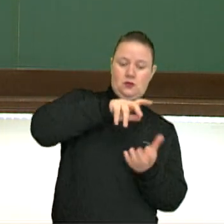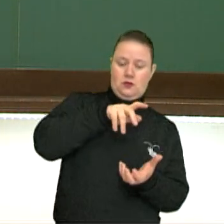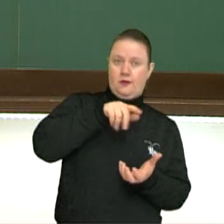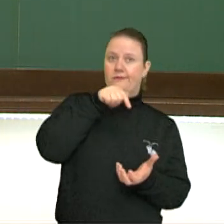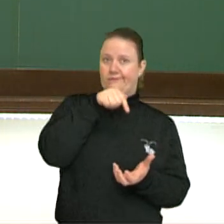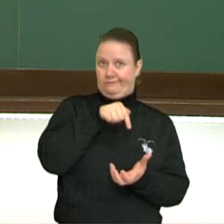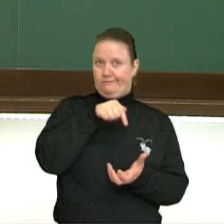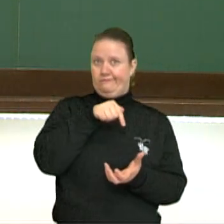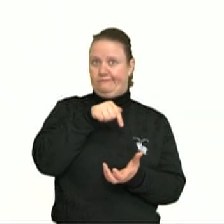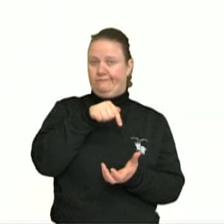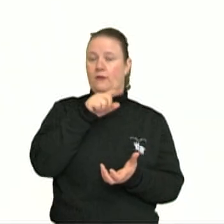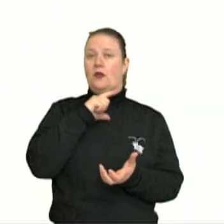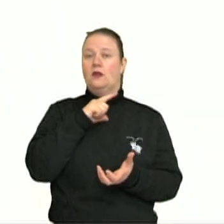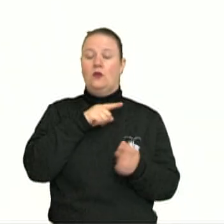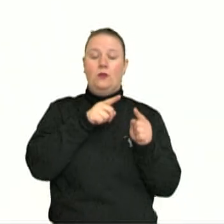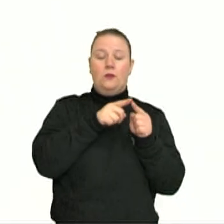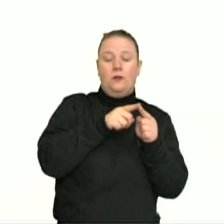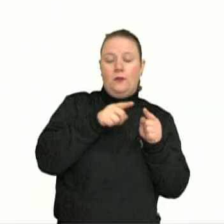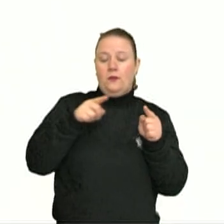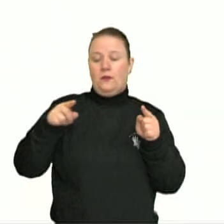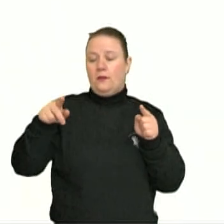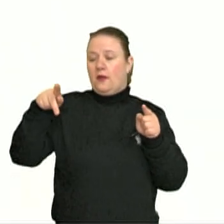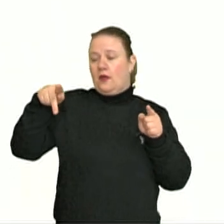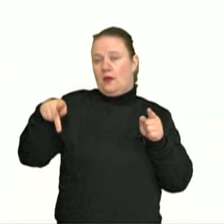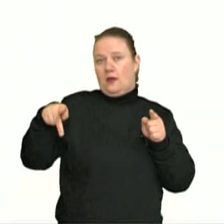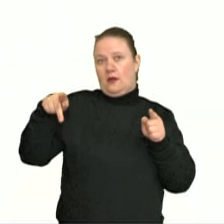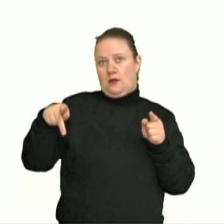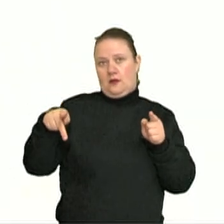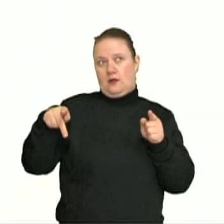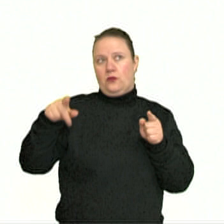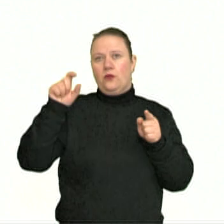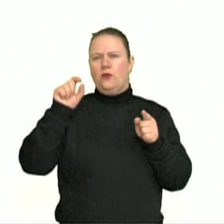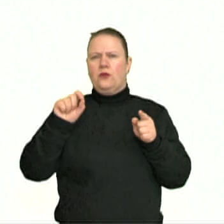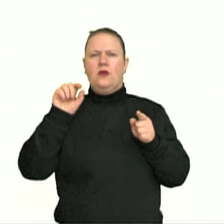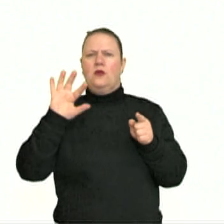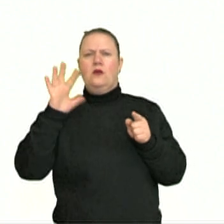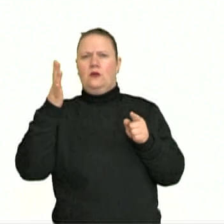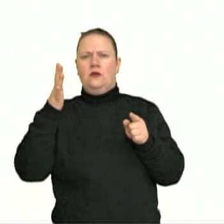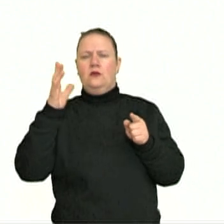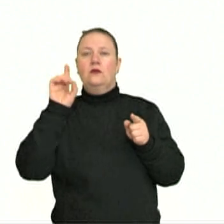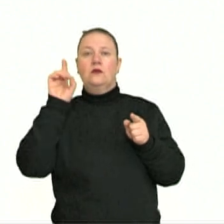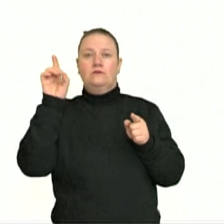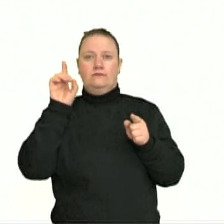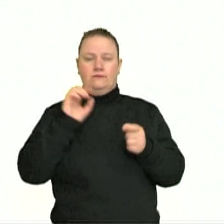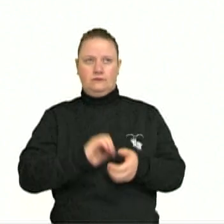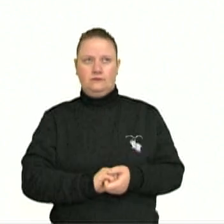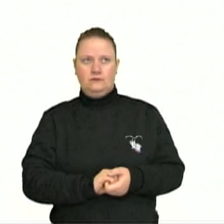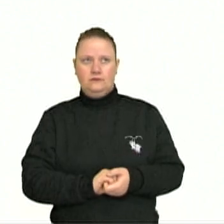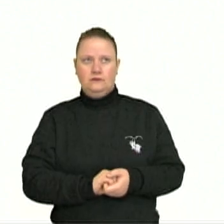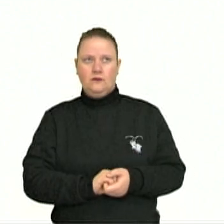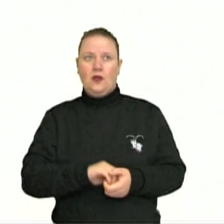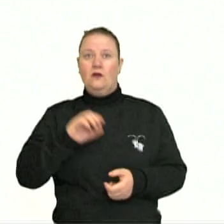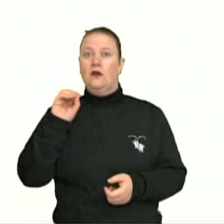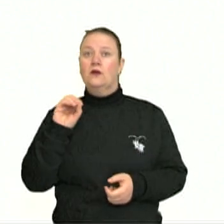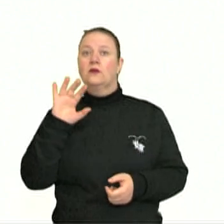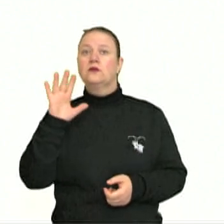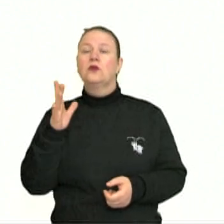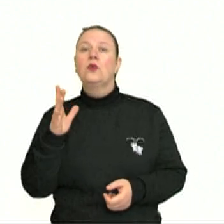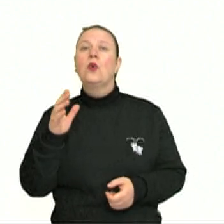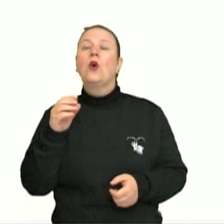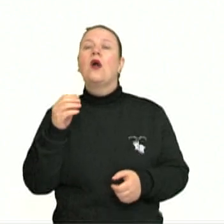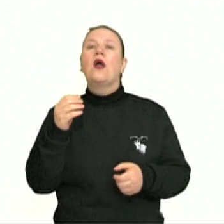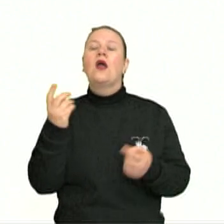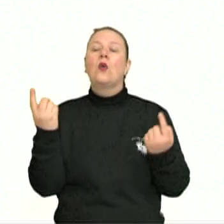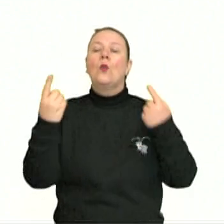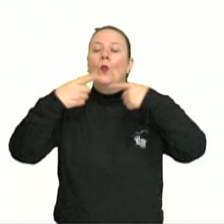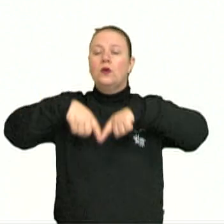que, no caso do período do pêndulo, a gravidade ela é inversamente proporcional, e, no caso, ela é inversamente proporcional